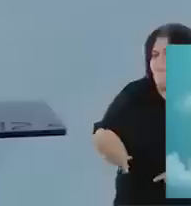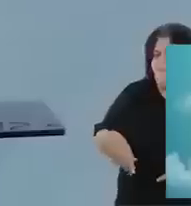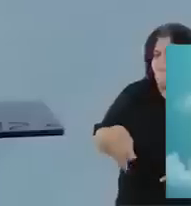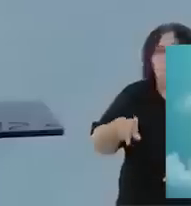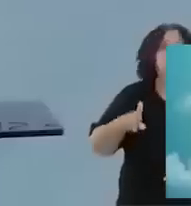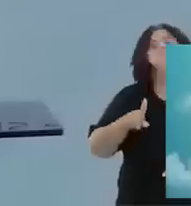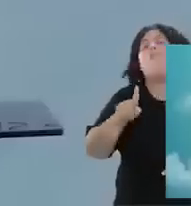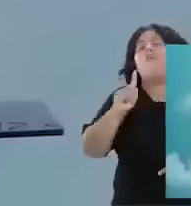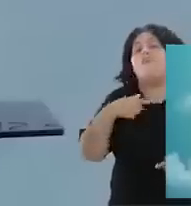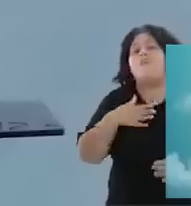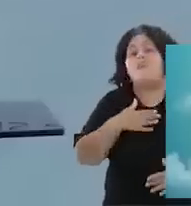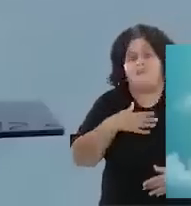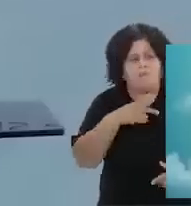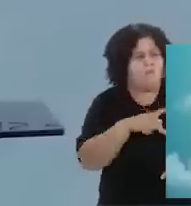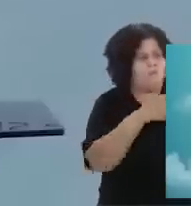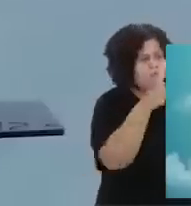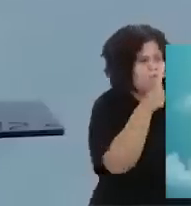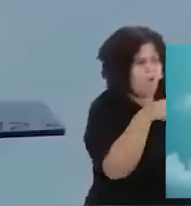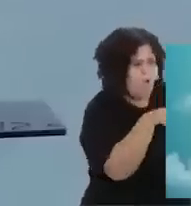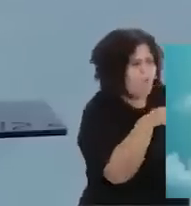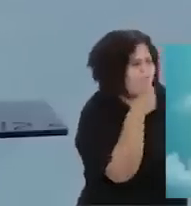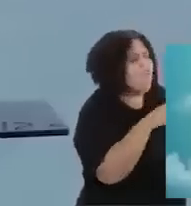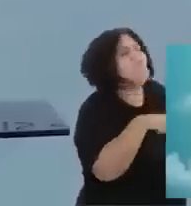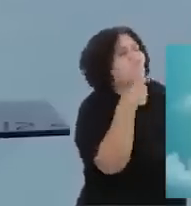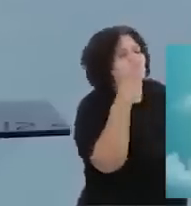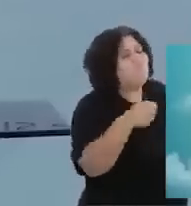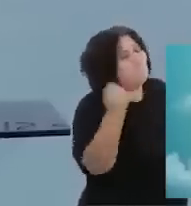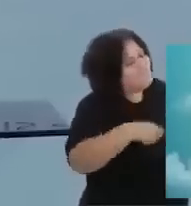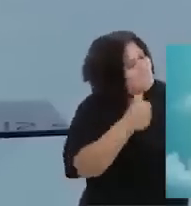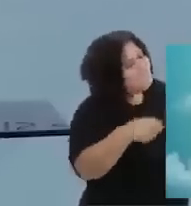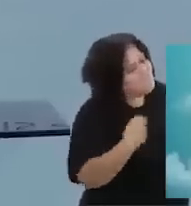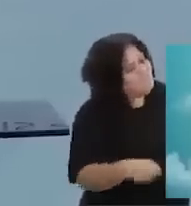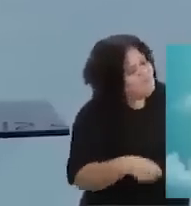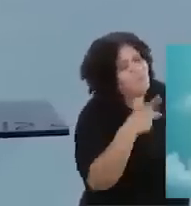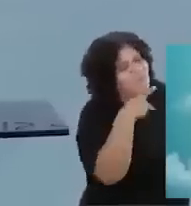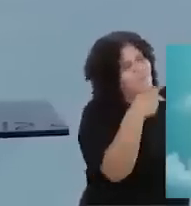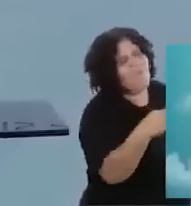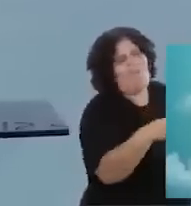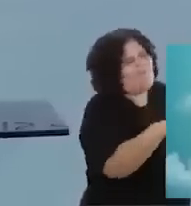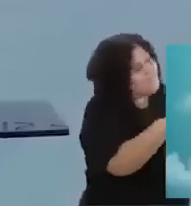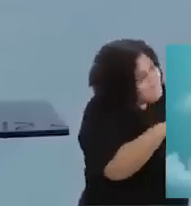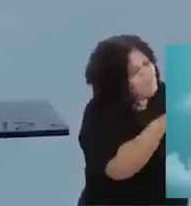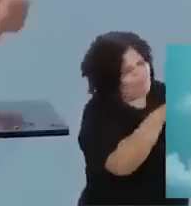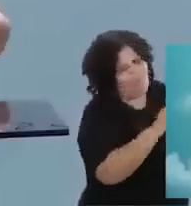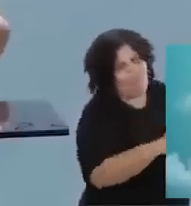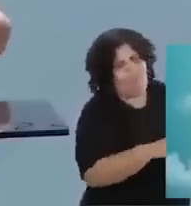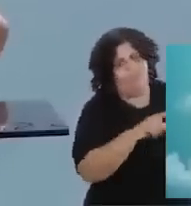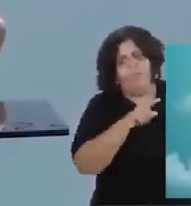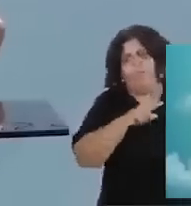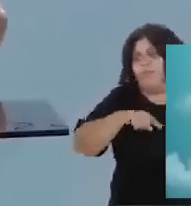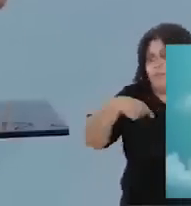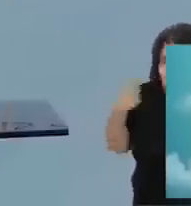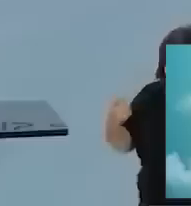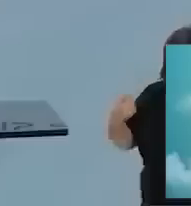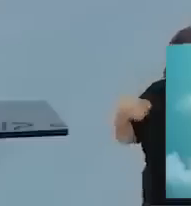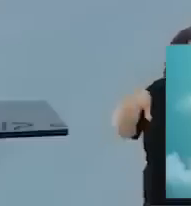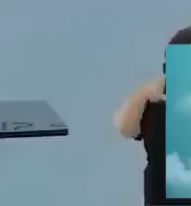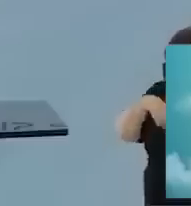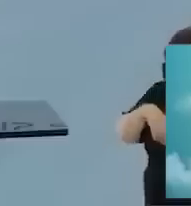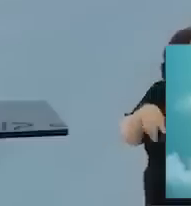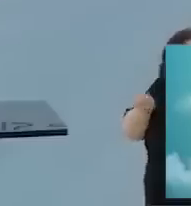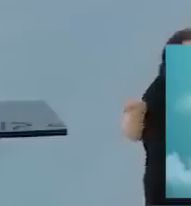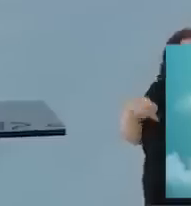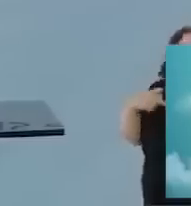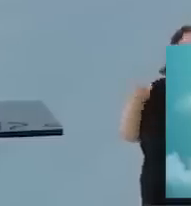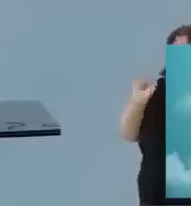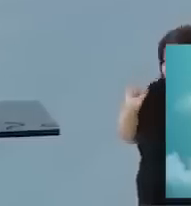mais do que respirar. Eu disse, então, vou fazer o seguinte, eu retorno da visita, o senhor me aguarda aqui